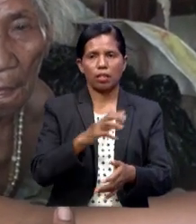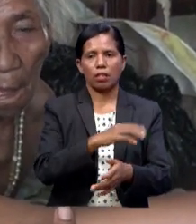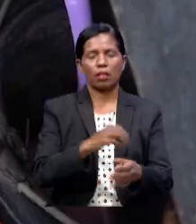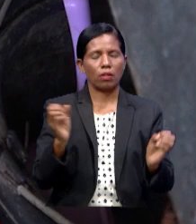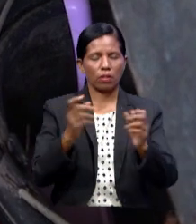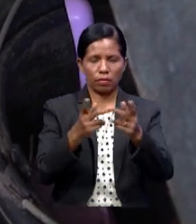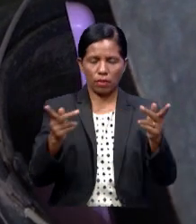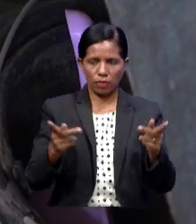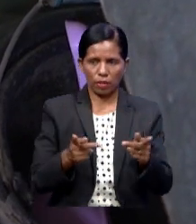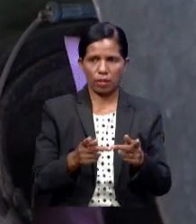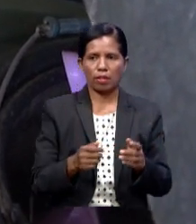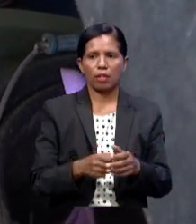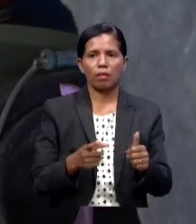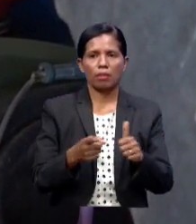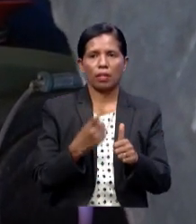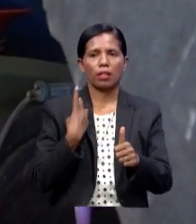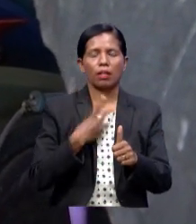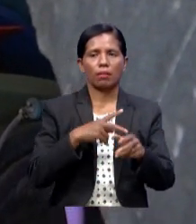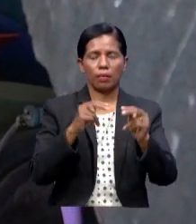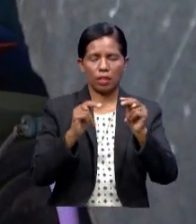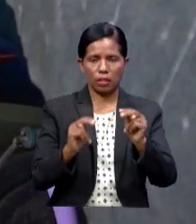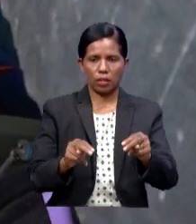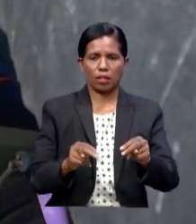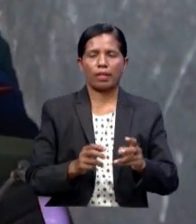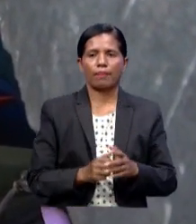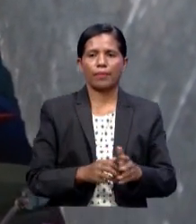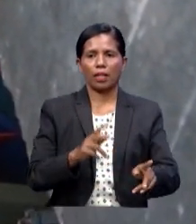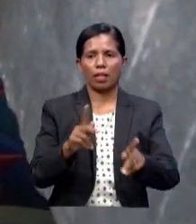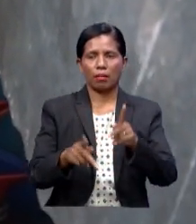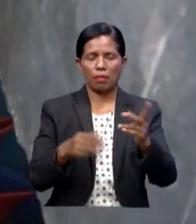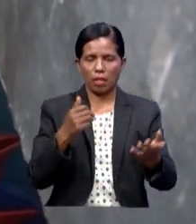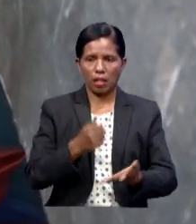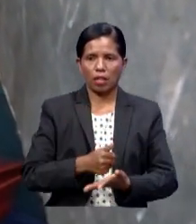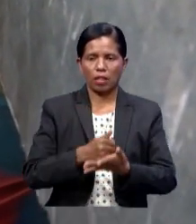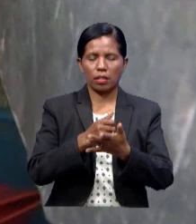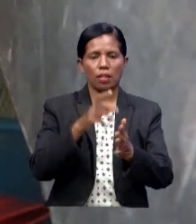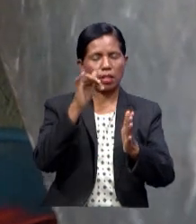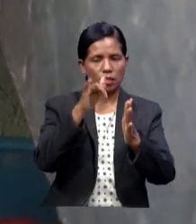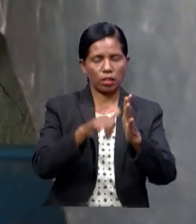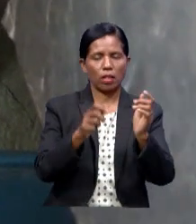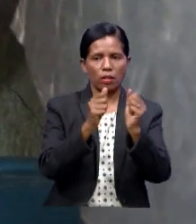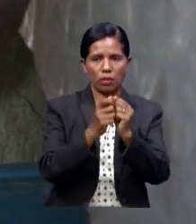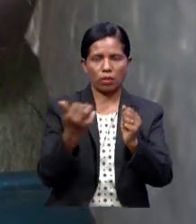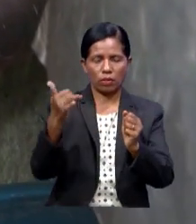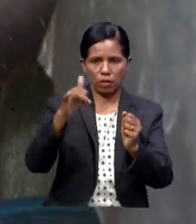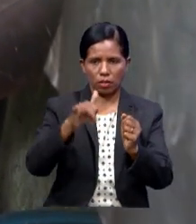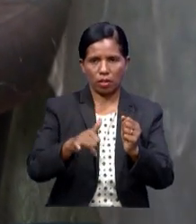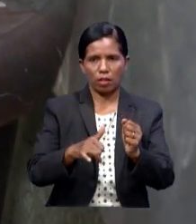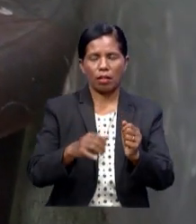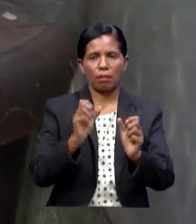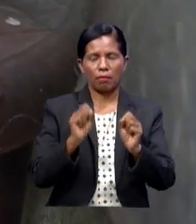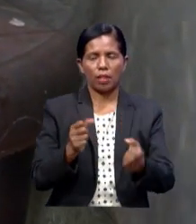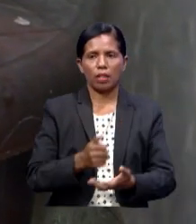de primeiro ne ta precisa ema bele ajuda hela husira bela ajuda sira